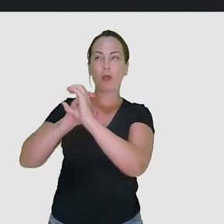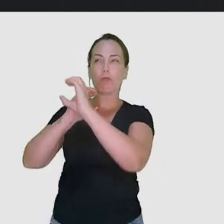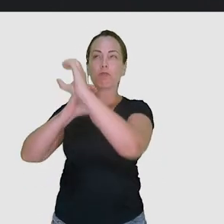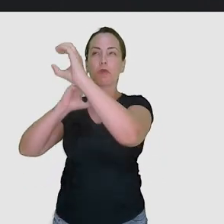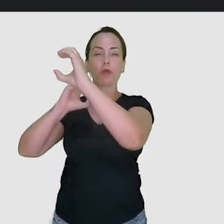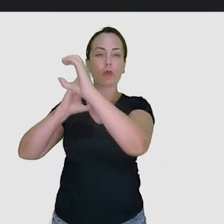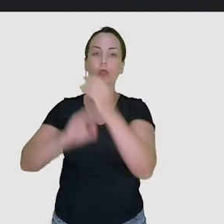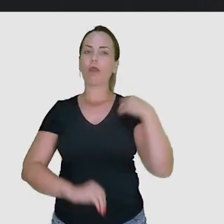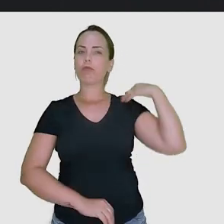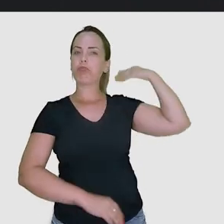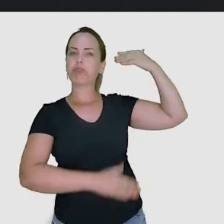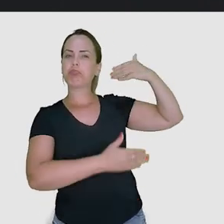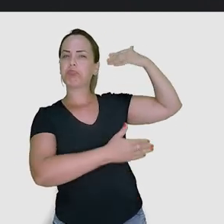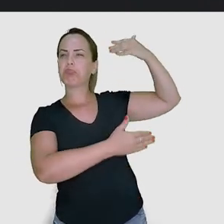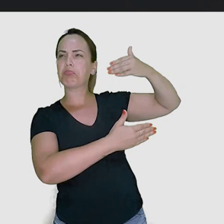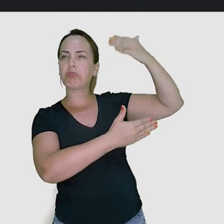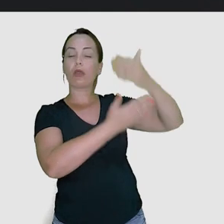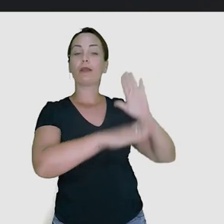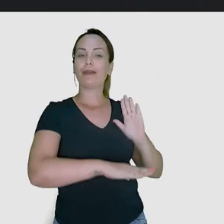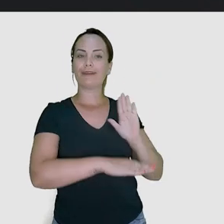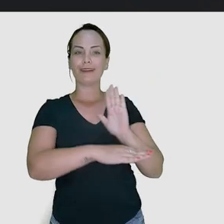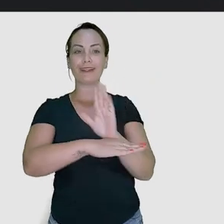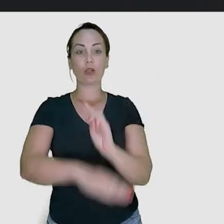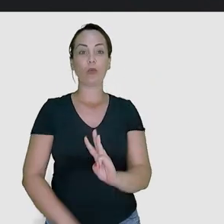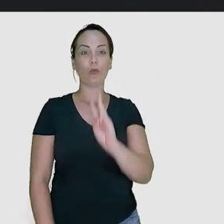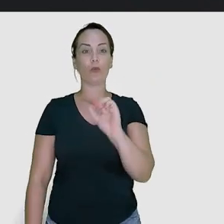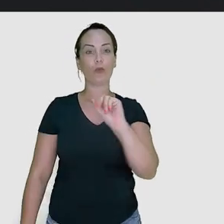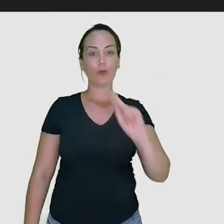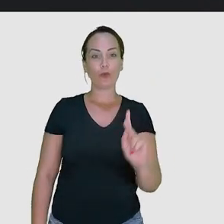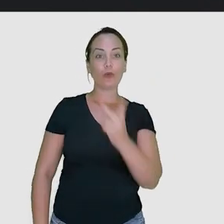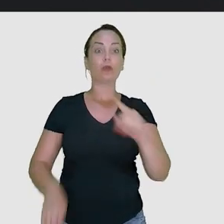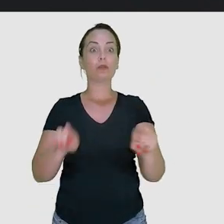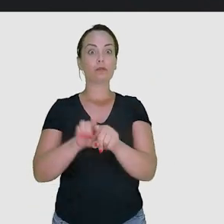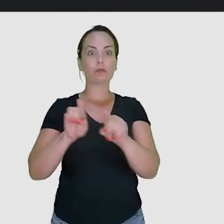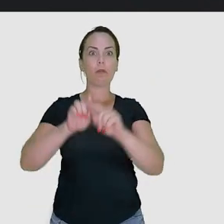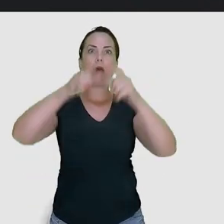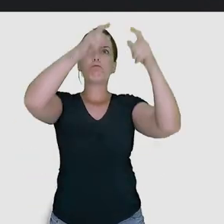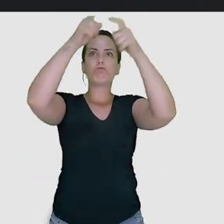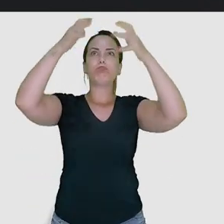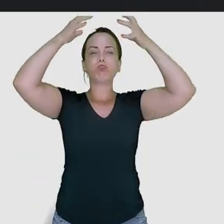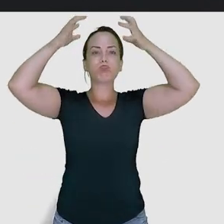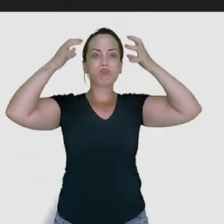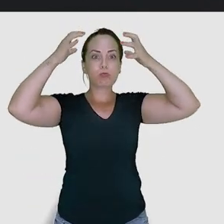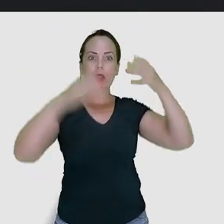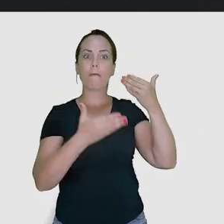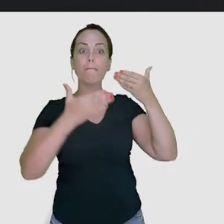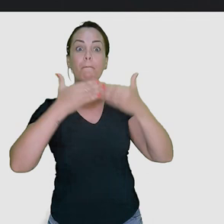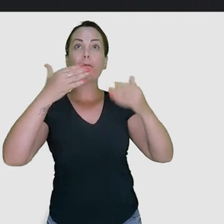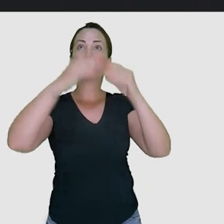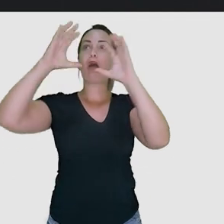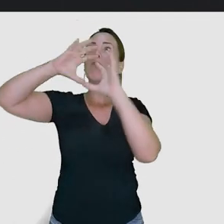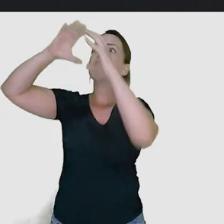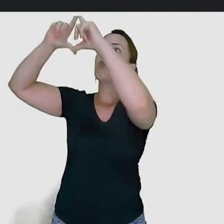estudante como vocês, que ama astronomia. Eu viajo no tempo para ajudar o Wash E,